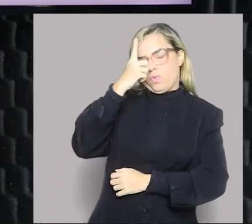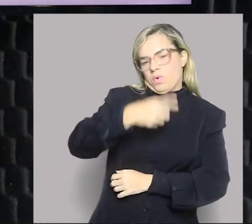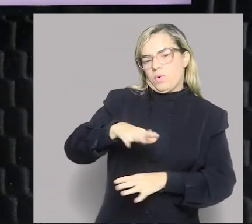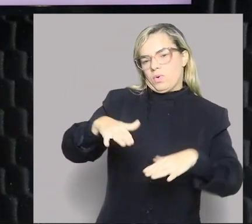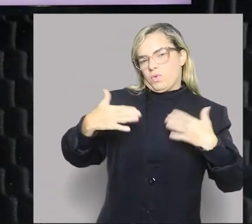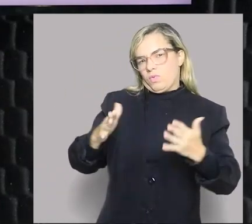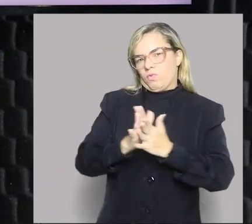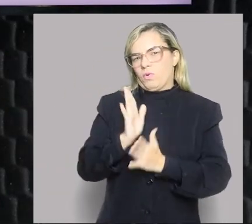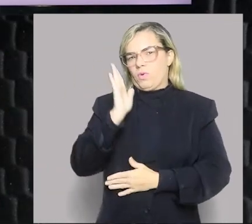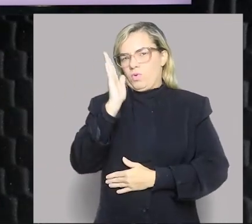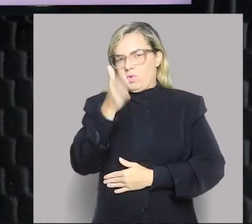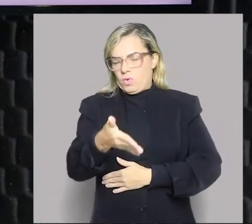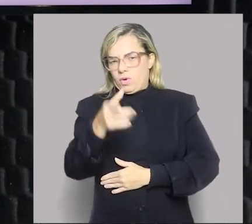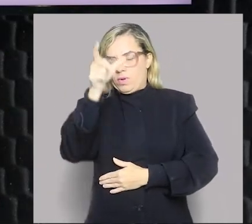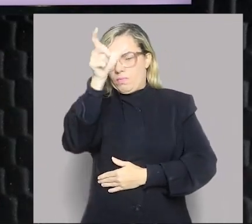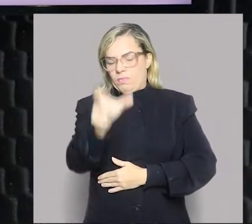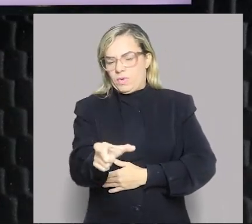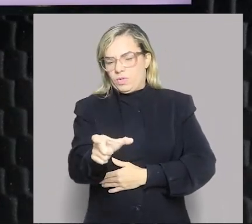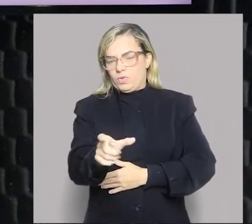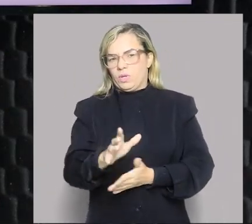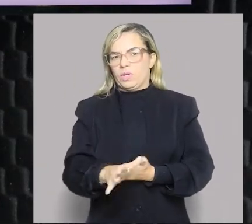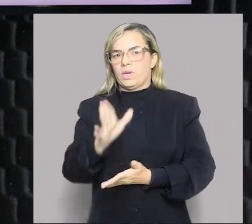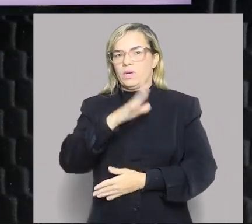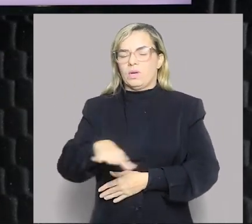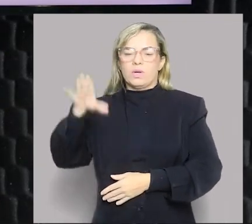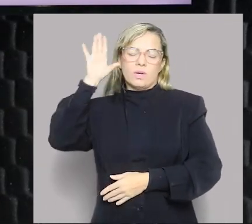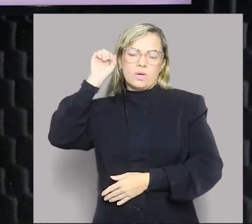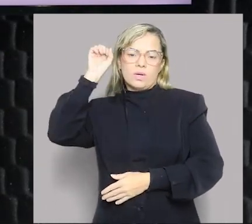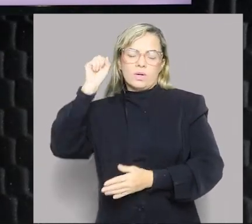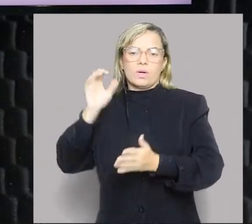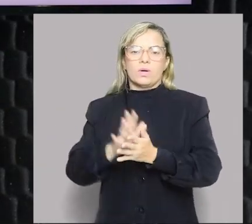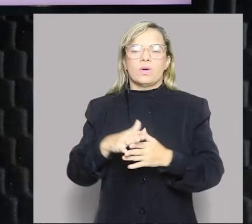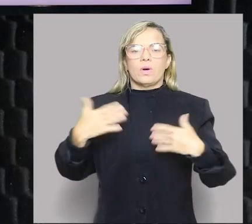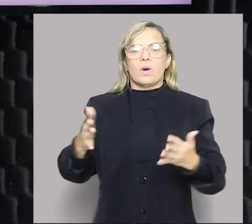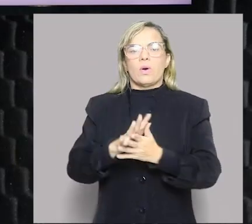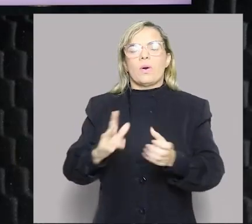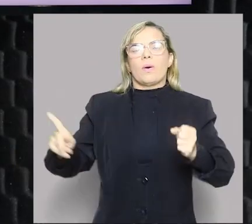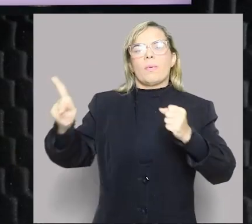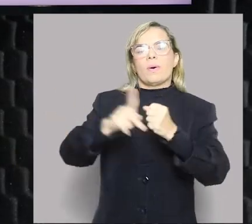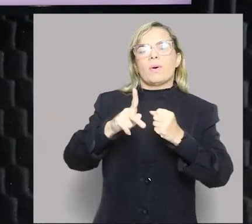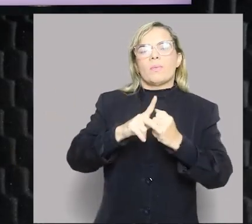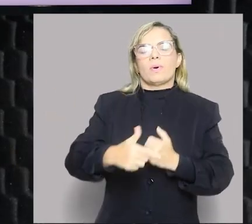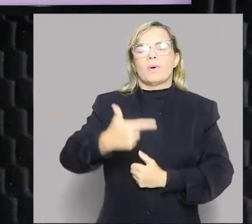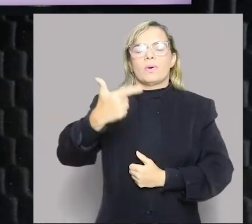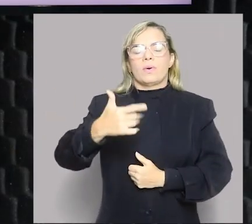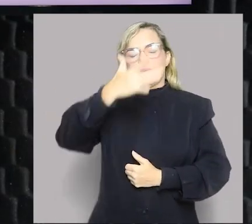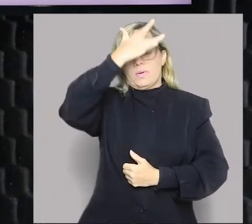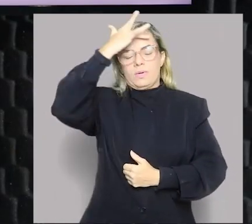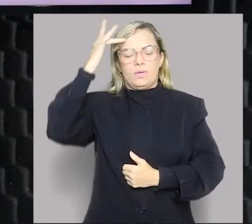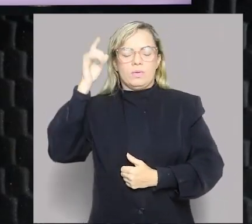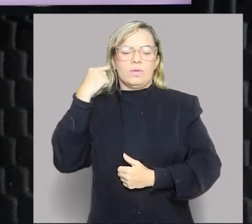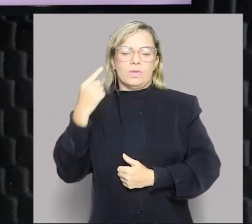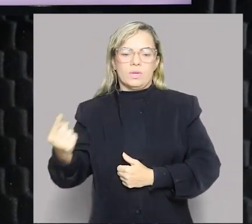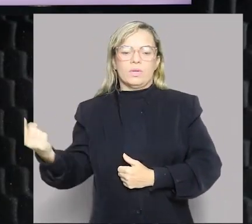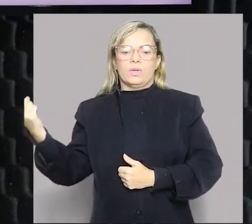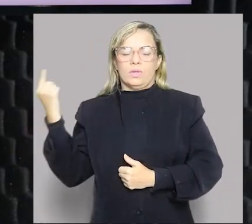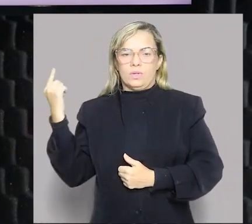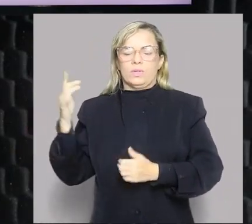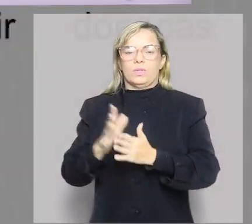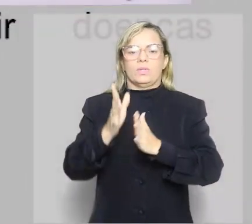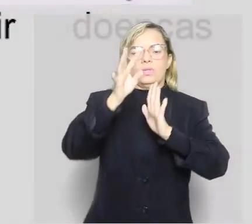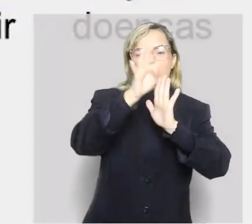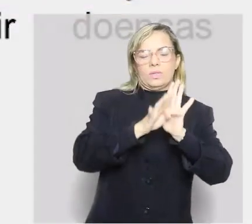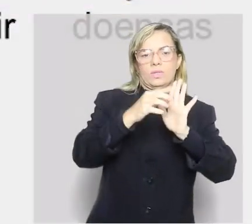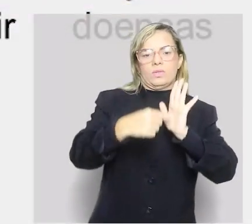falando diretamente com o meu receptor, como a presença dos pronomes em segunda pessoa, e é exatamente isso que nós temos aqui nesse